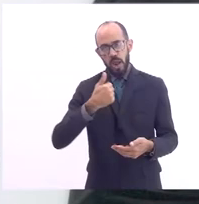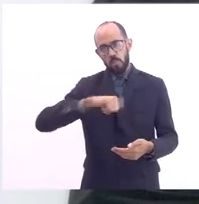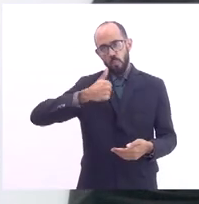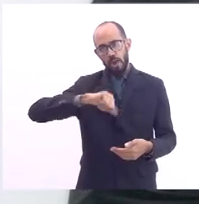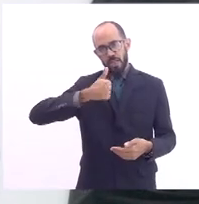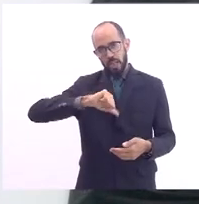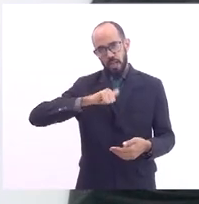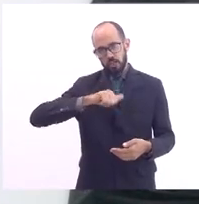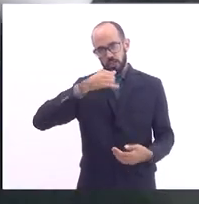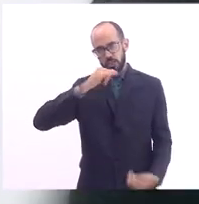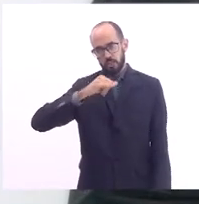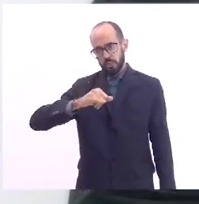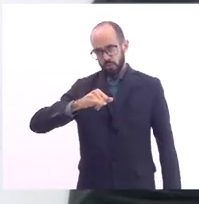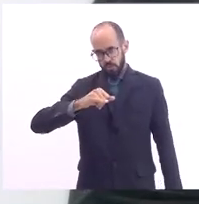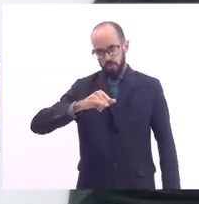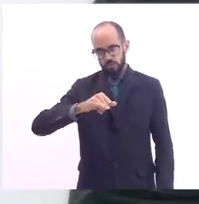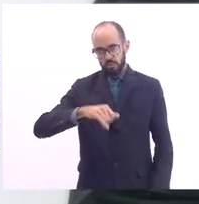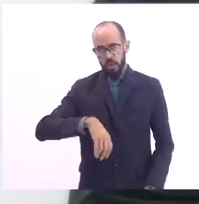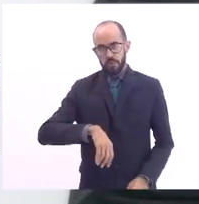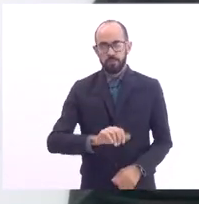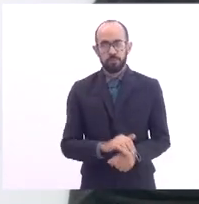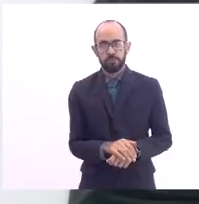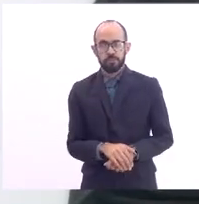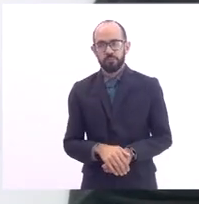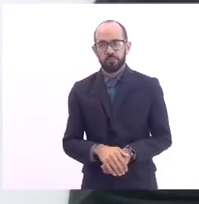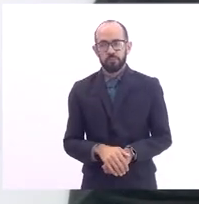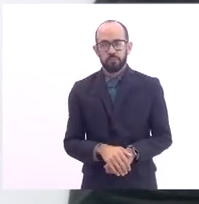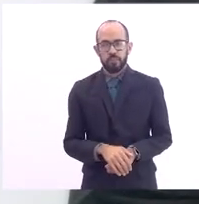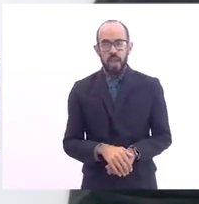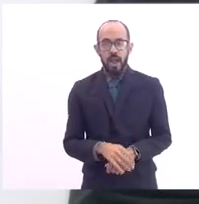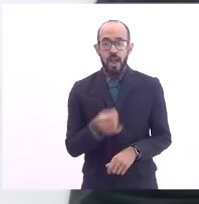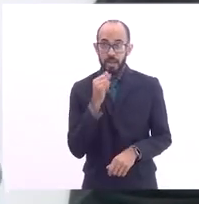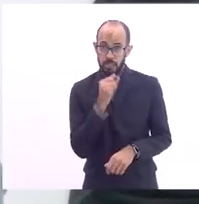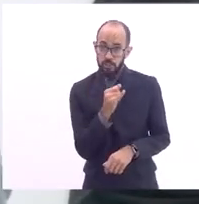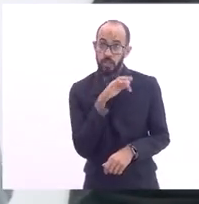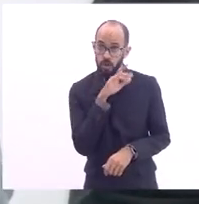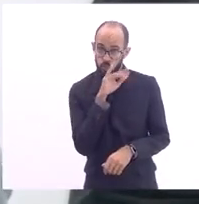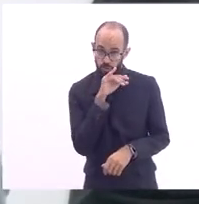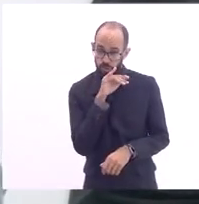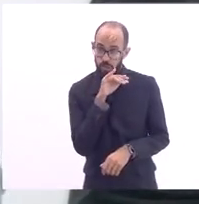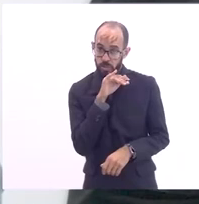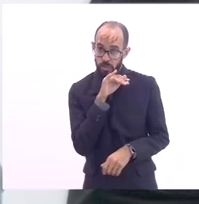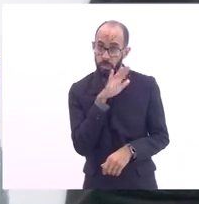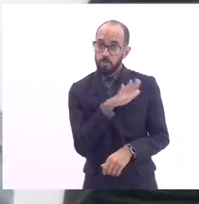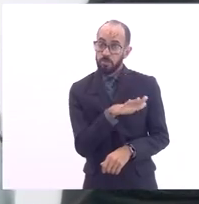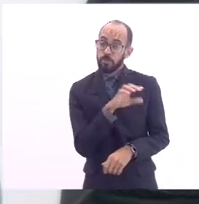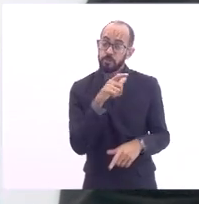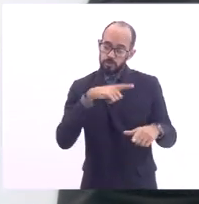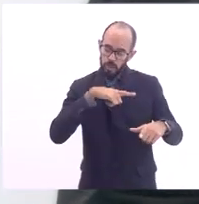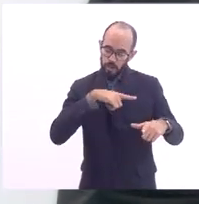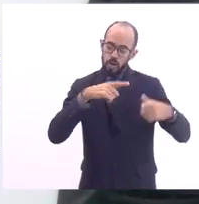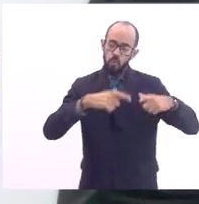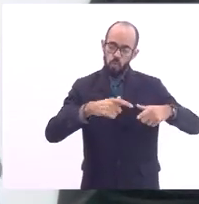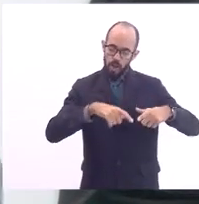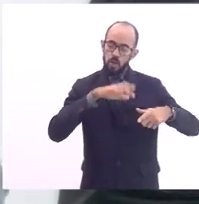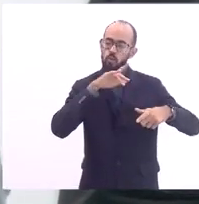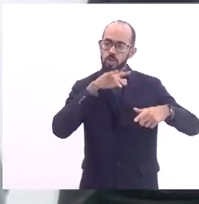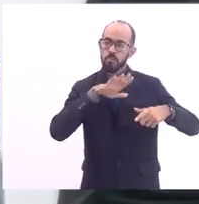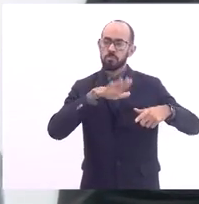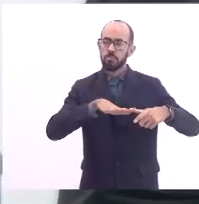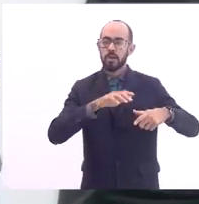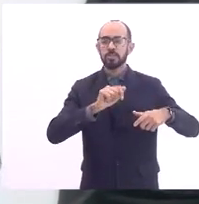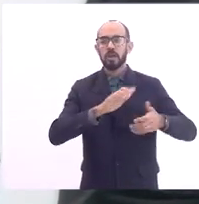da energia, melhor o DEC e FEC. Por mais que se diga que a energia está ruim, a gente entende que tem local ruim, tem lugar que está bom, mas tem lugar que está